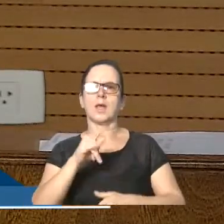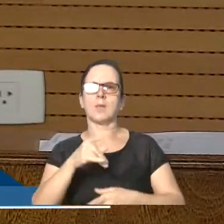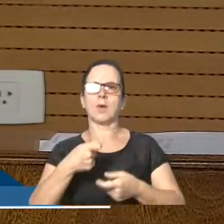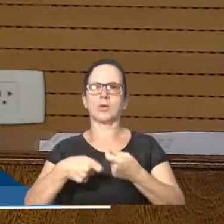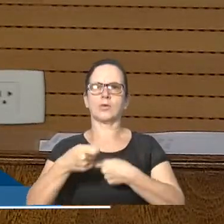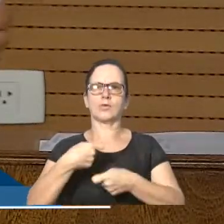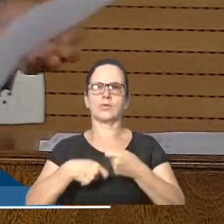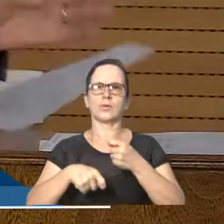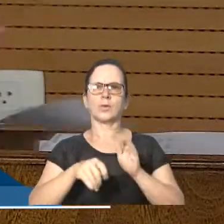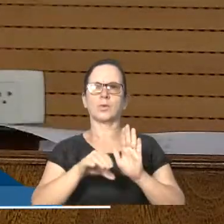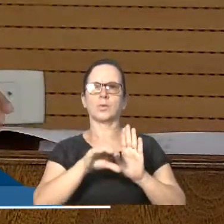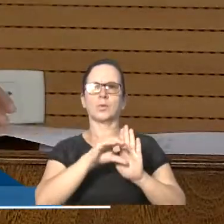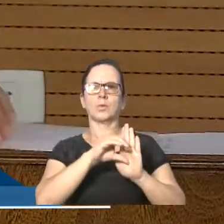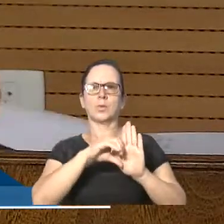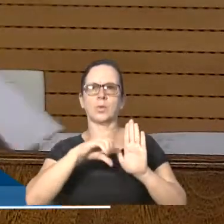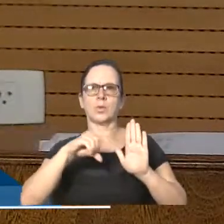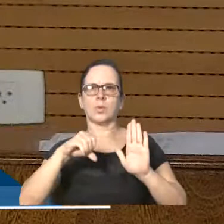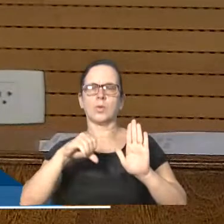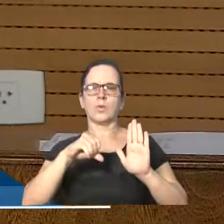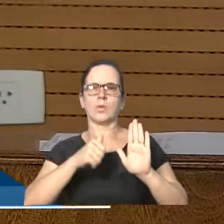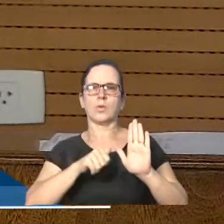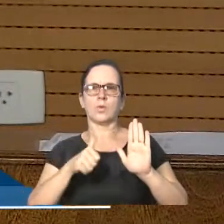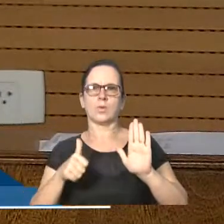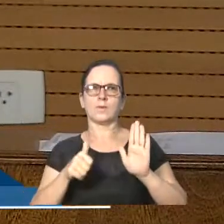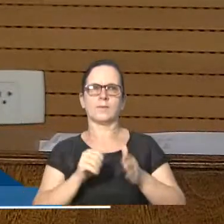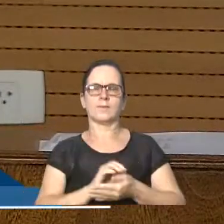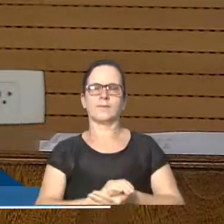financeiro, folha 9/11.